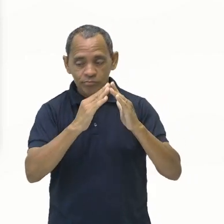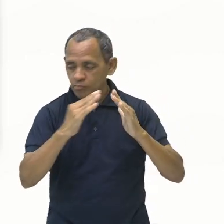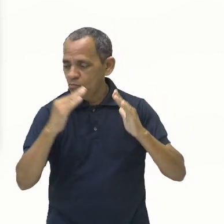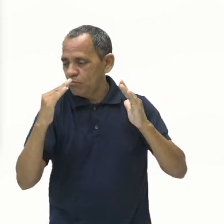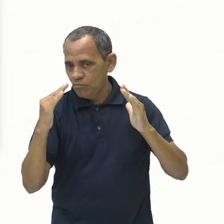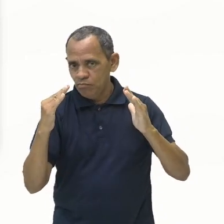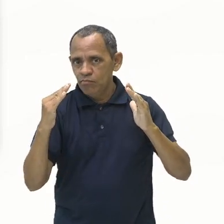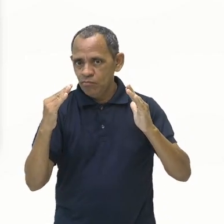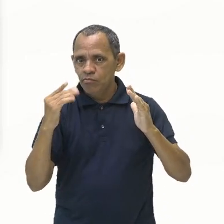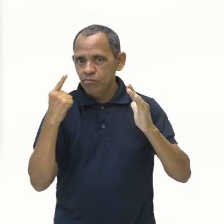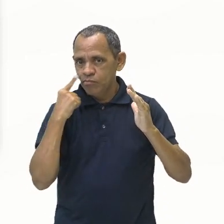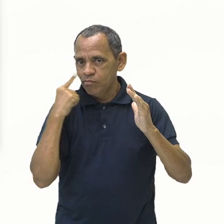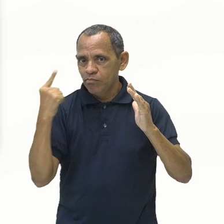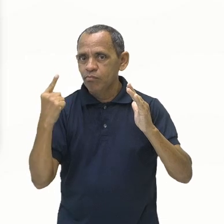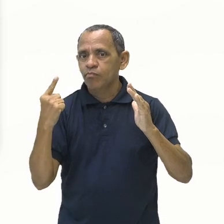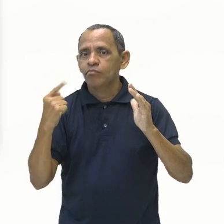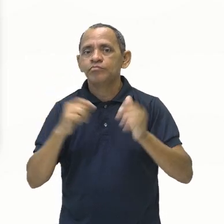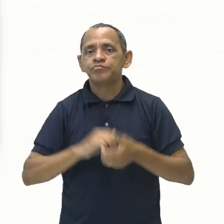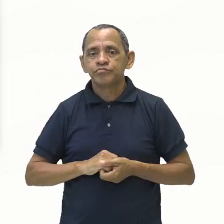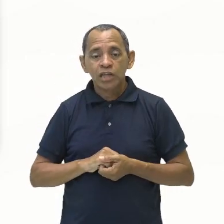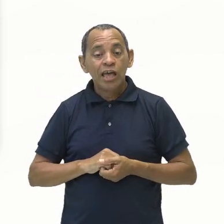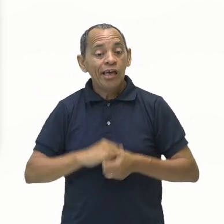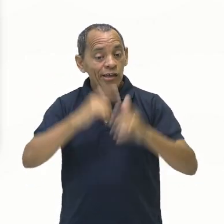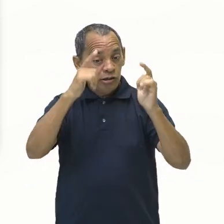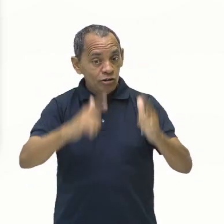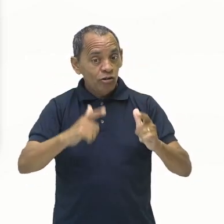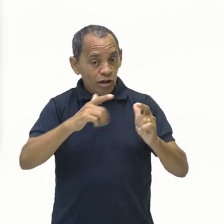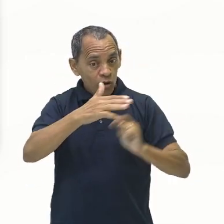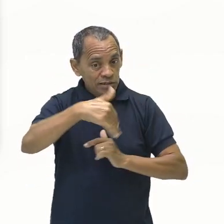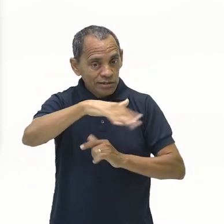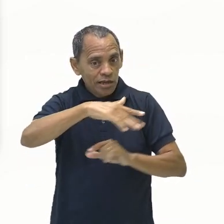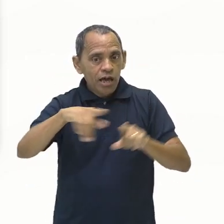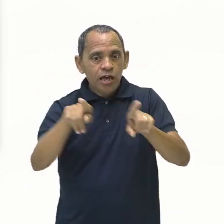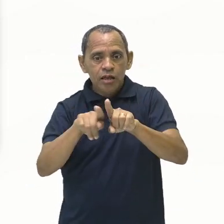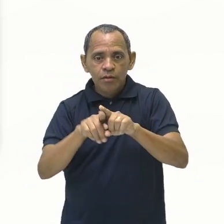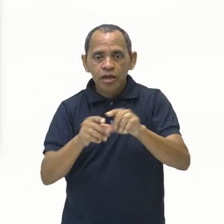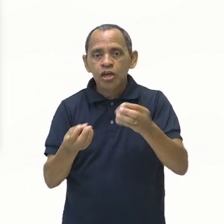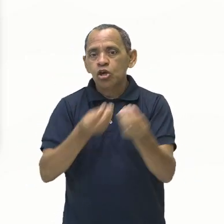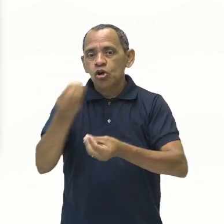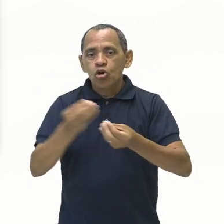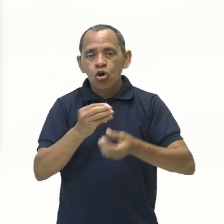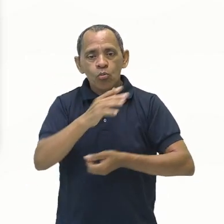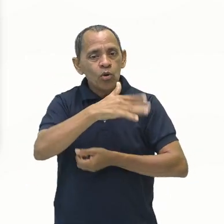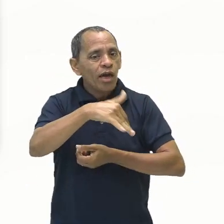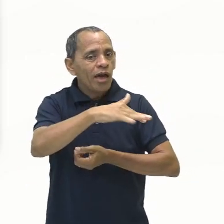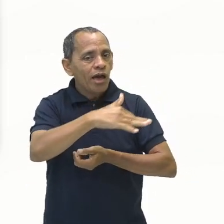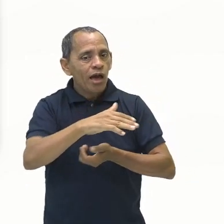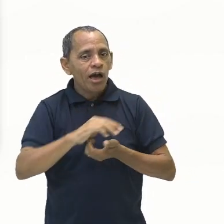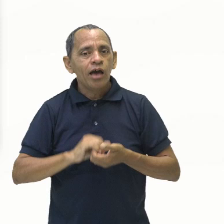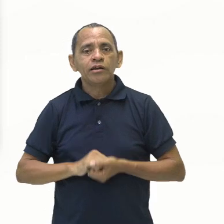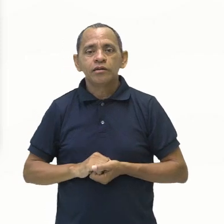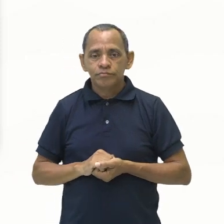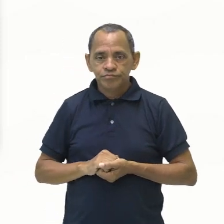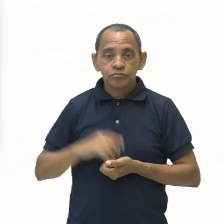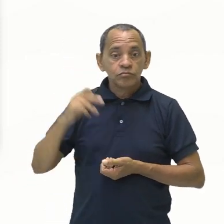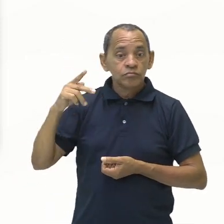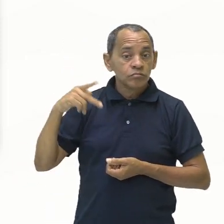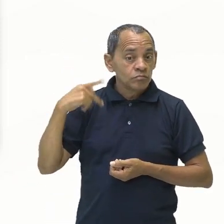Grande, como vocês podem observar aqui, ó. Nesse território, era justamente a área político e